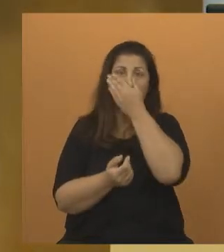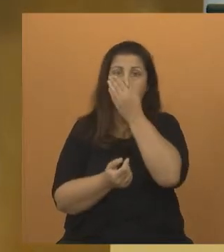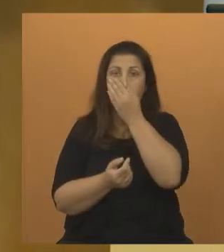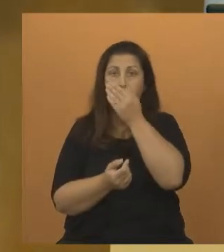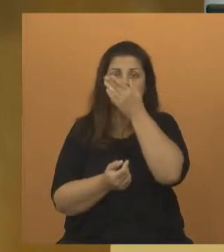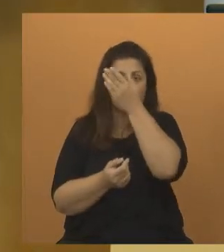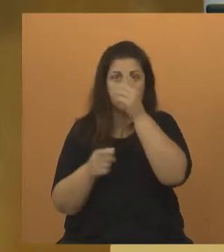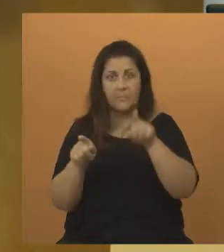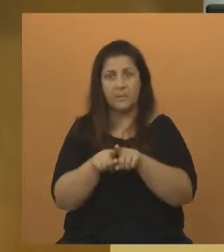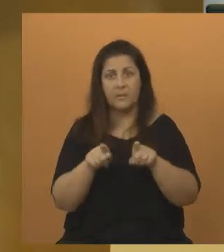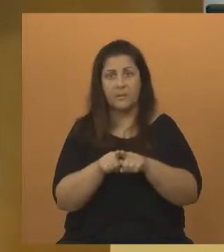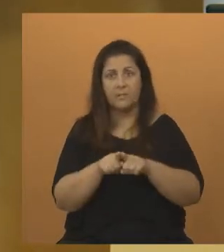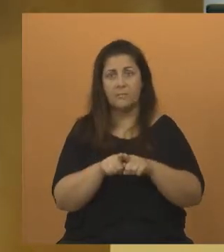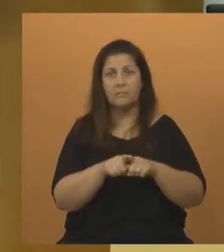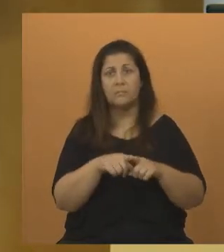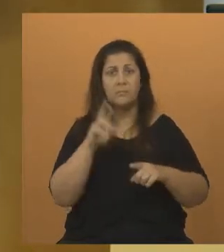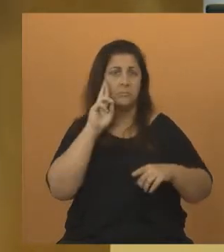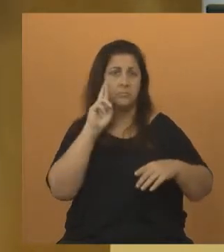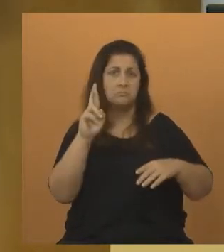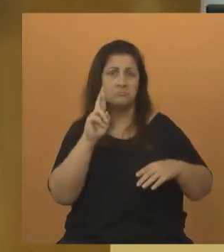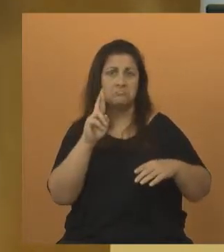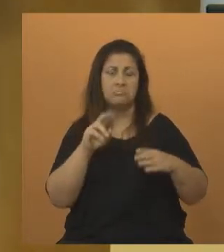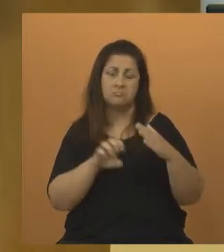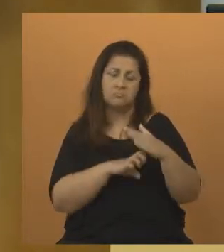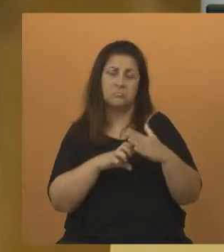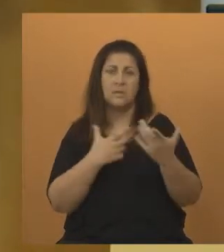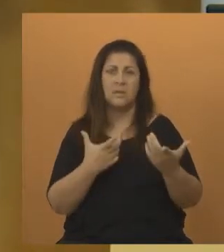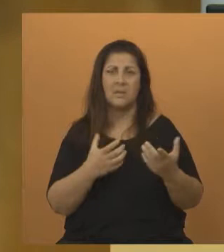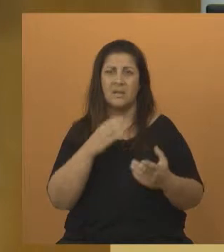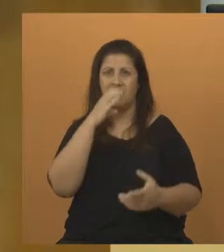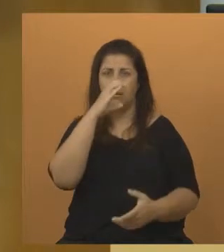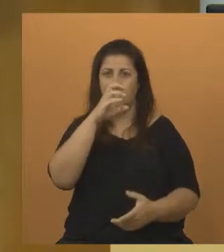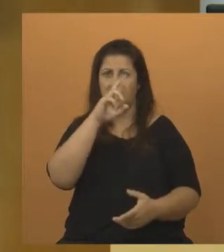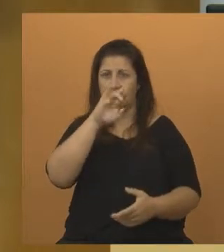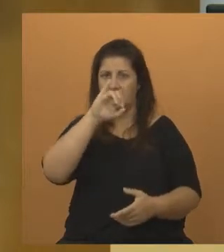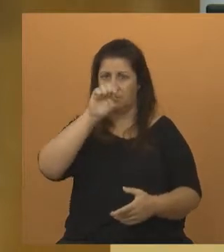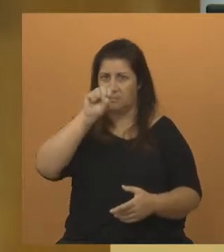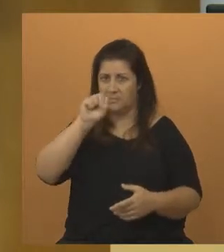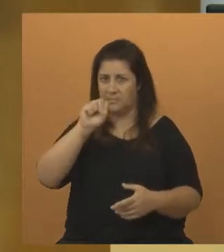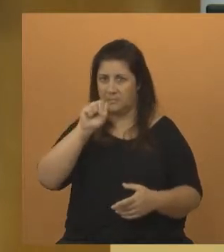e também os empresários que, na crise passada,